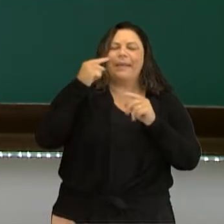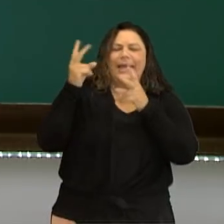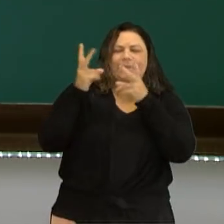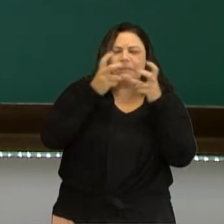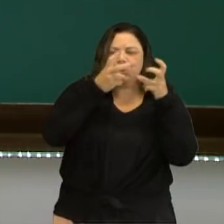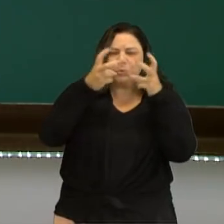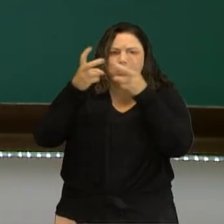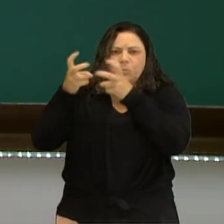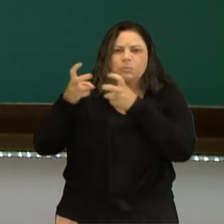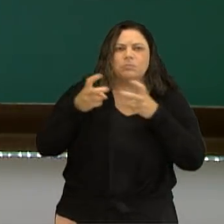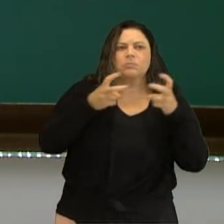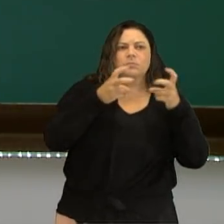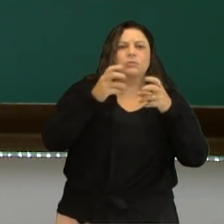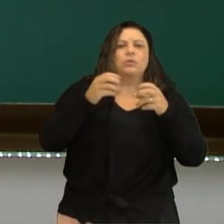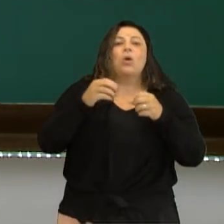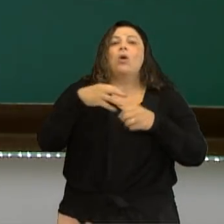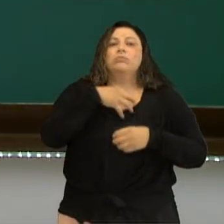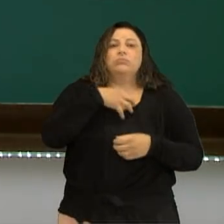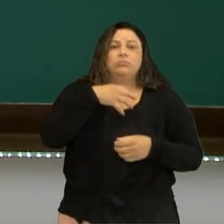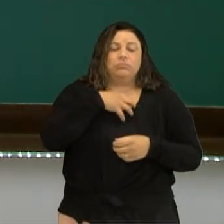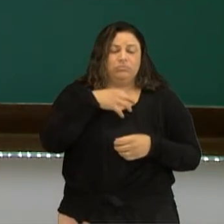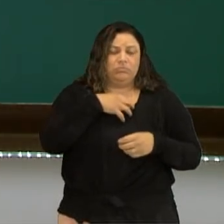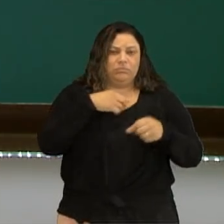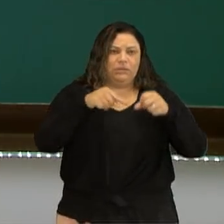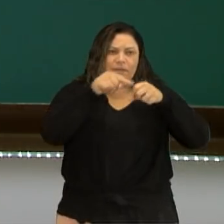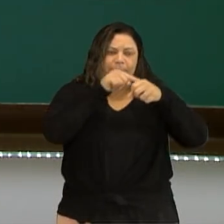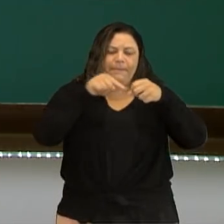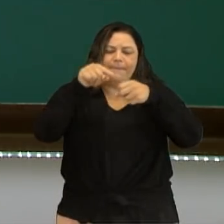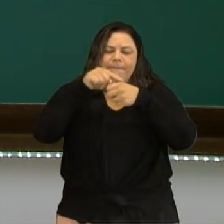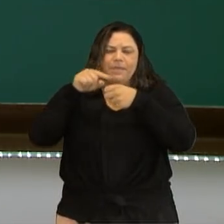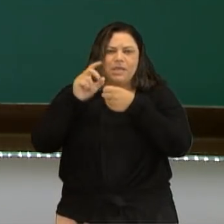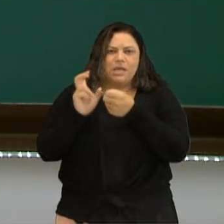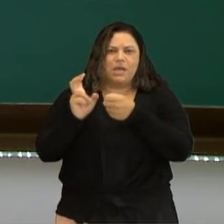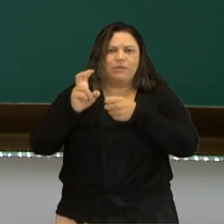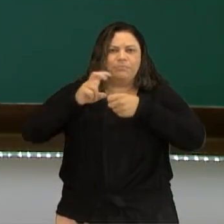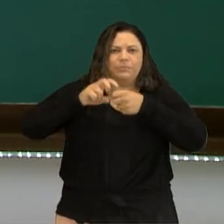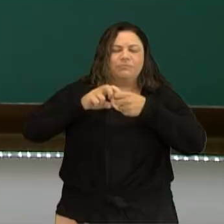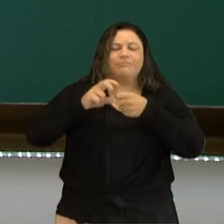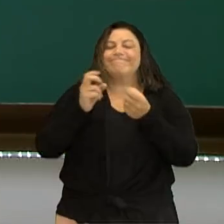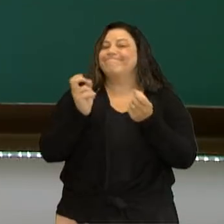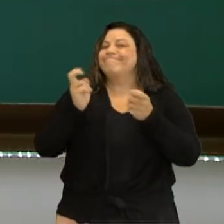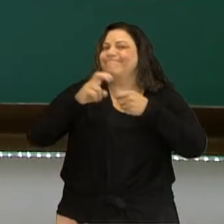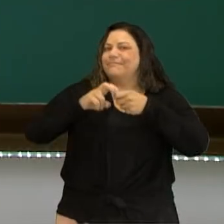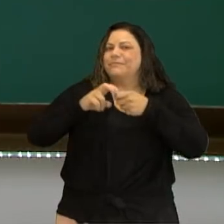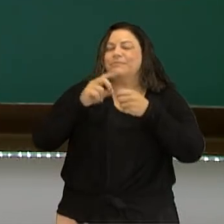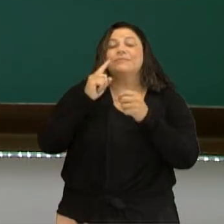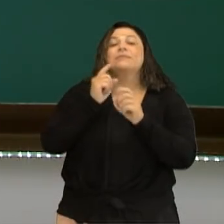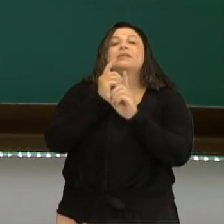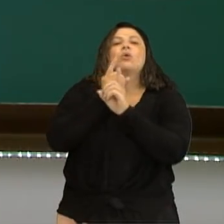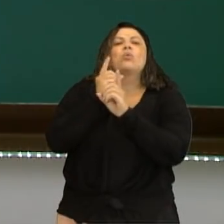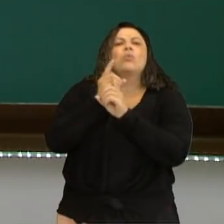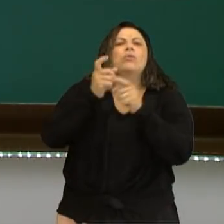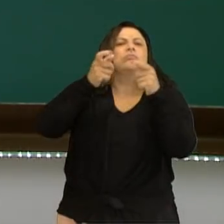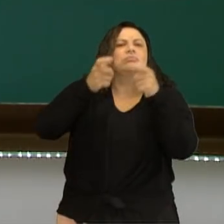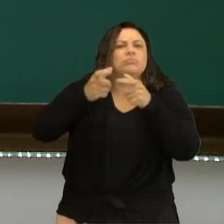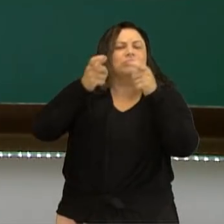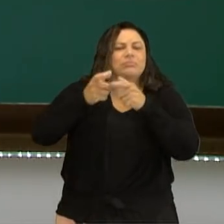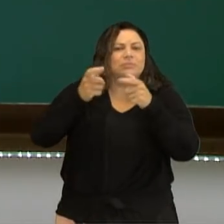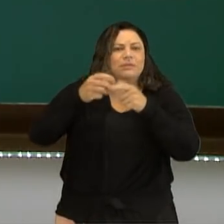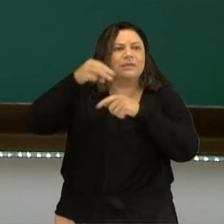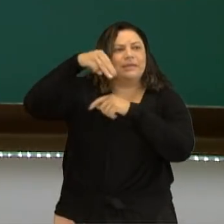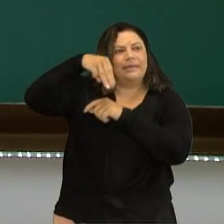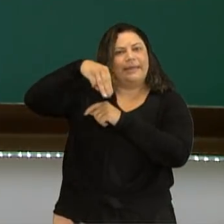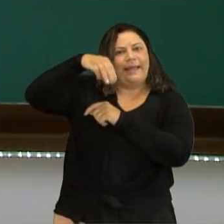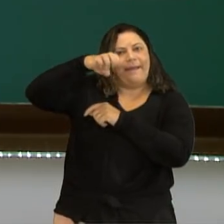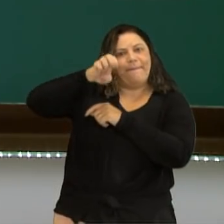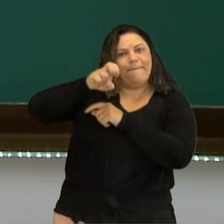olhem o formato dessa bactéria. Ela vai se alojar, nós vamos encontrá-la aonde? Na meninge,